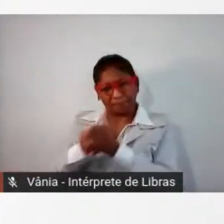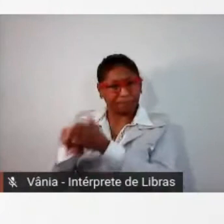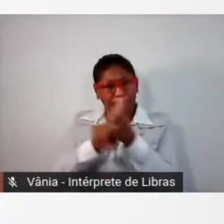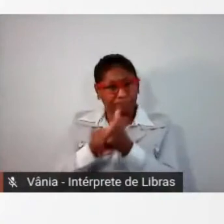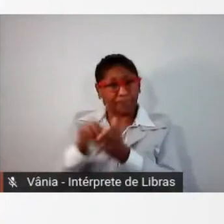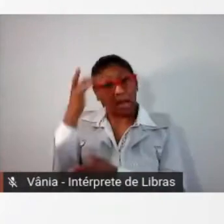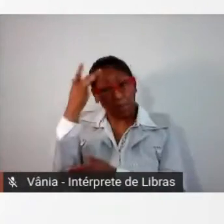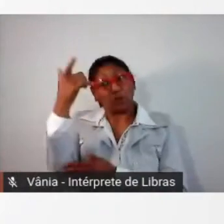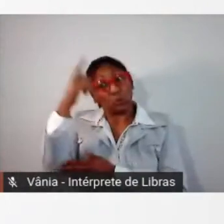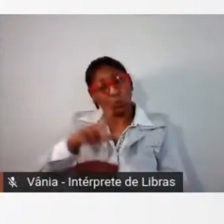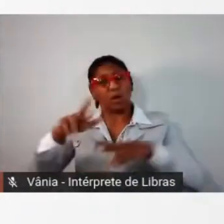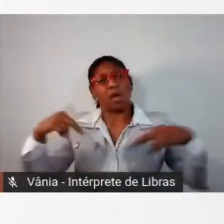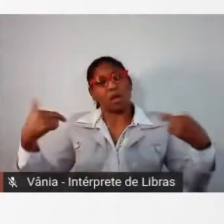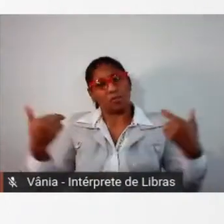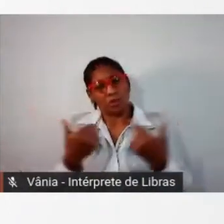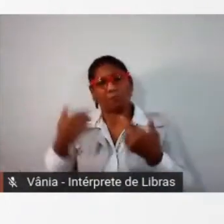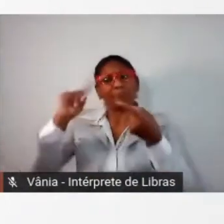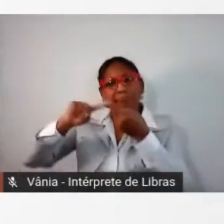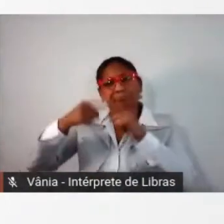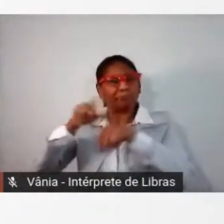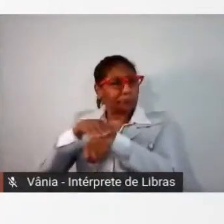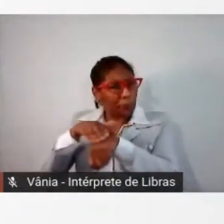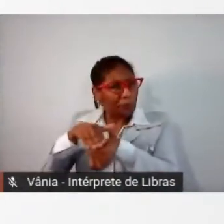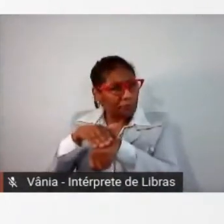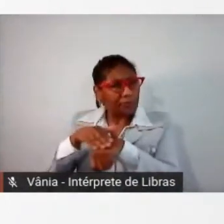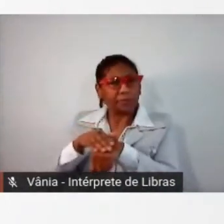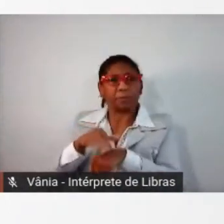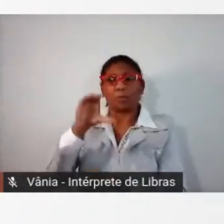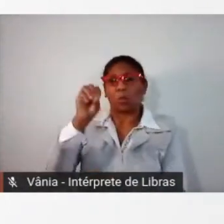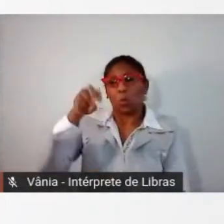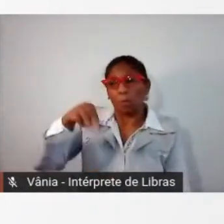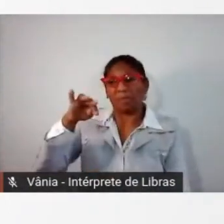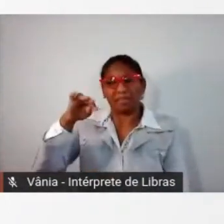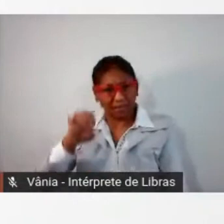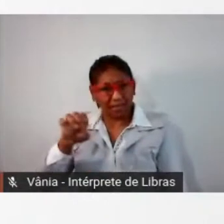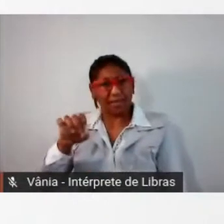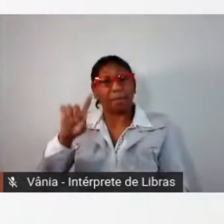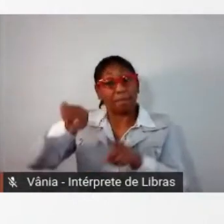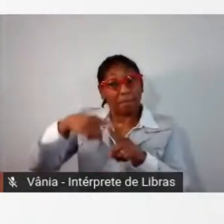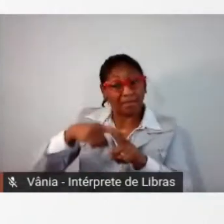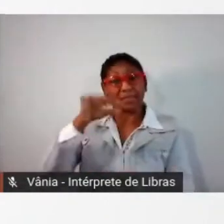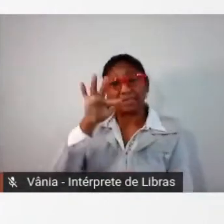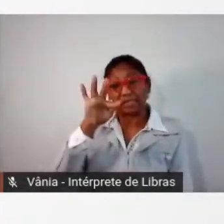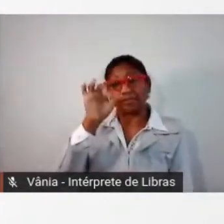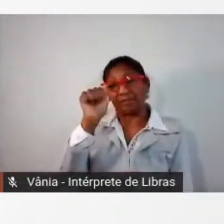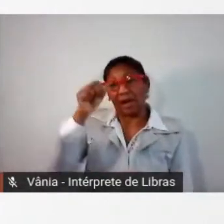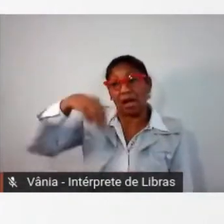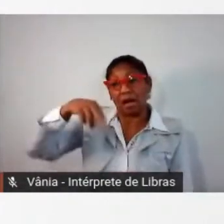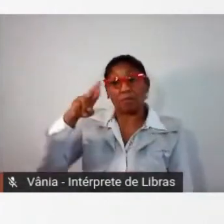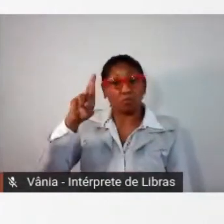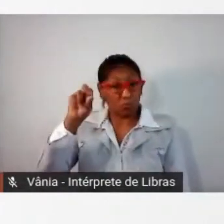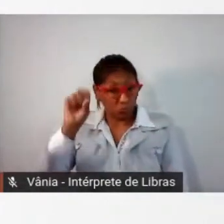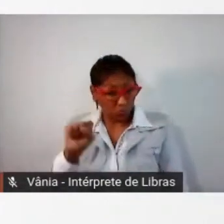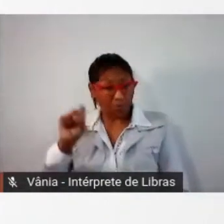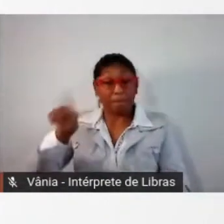uma nova rodada com o comitê, com a FAMURS e com o MP, o Ministério Público, vai ter